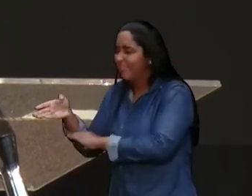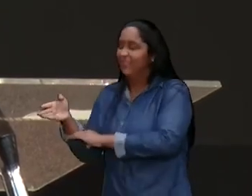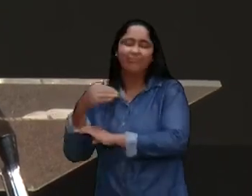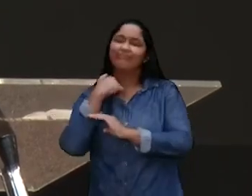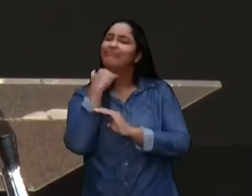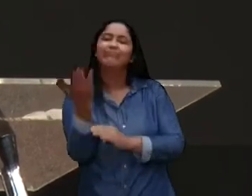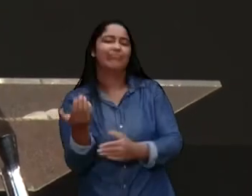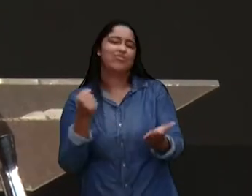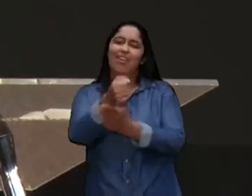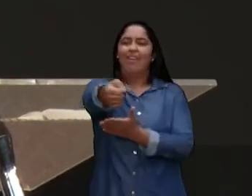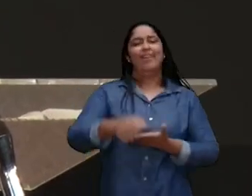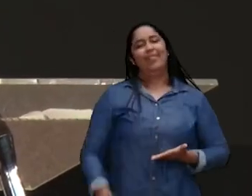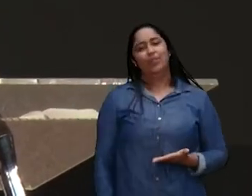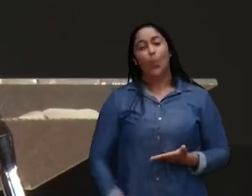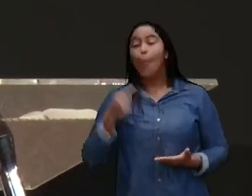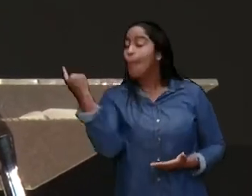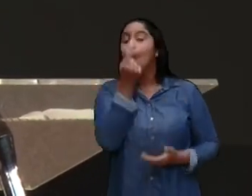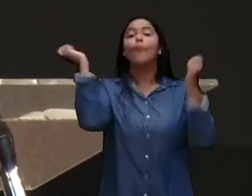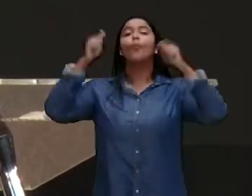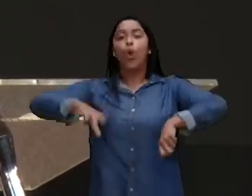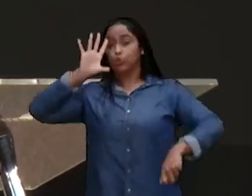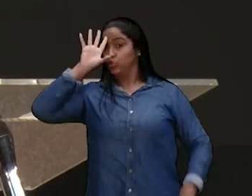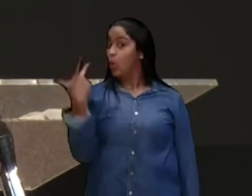vão se endireitar não ser por Deus